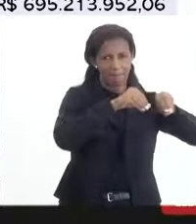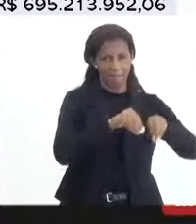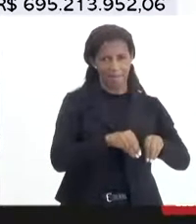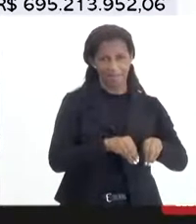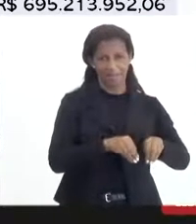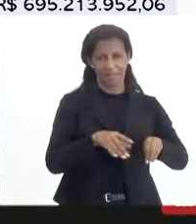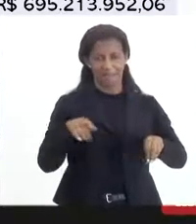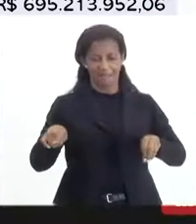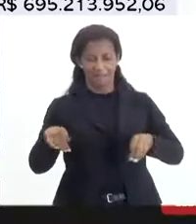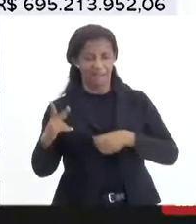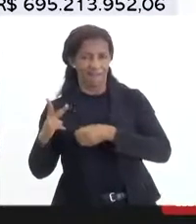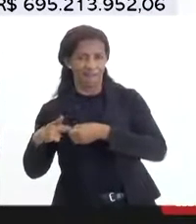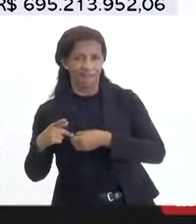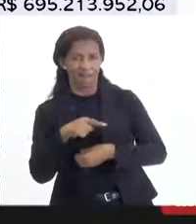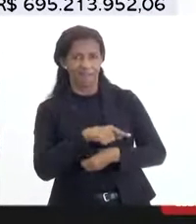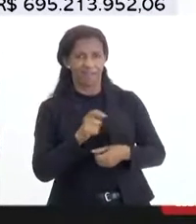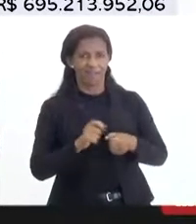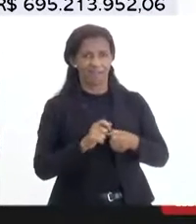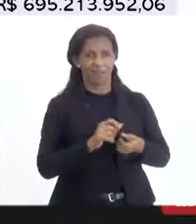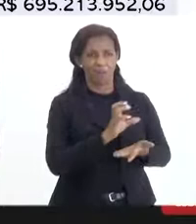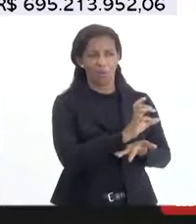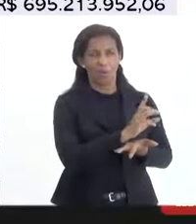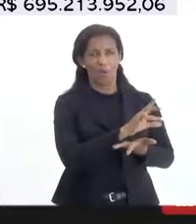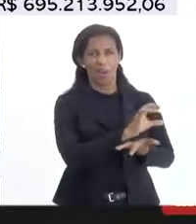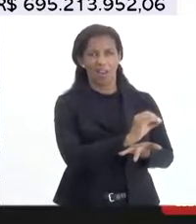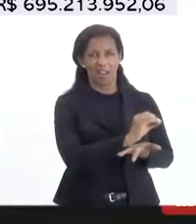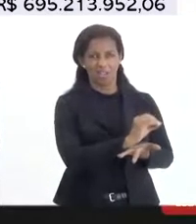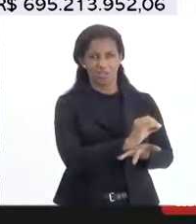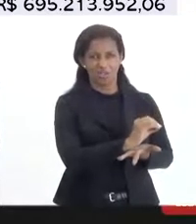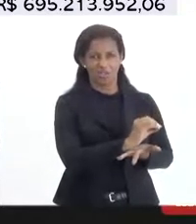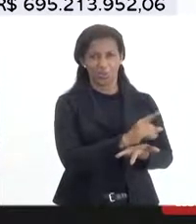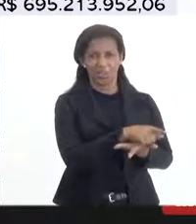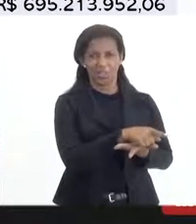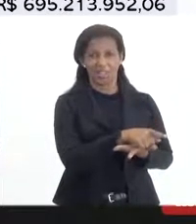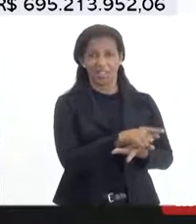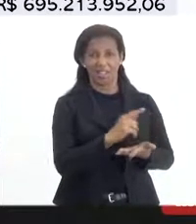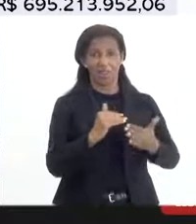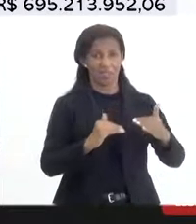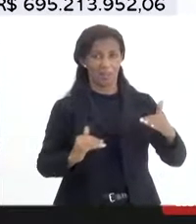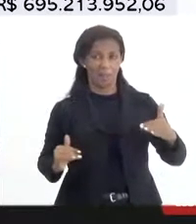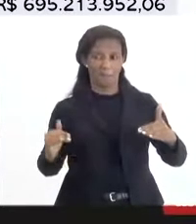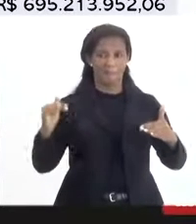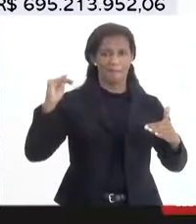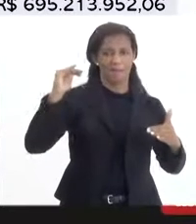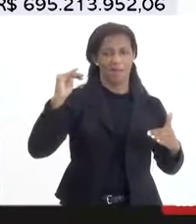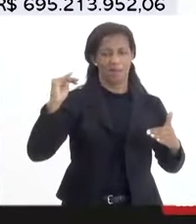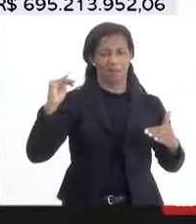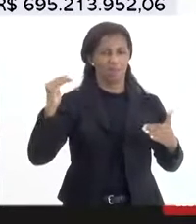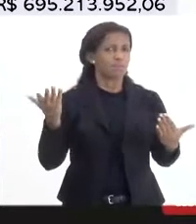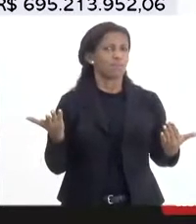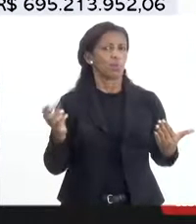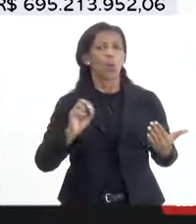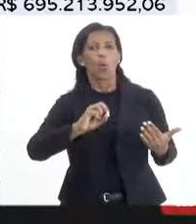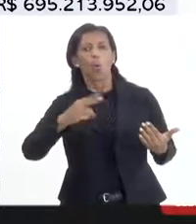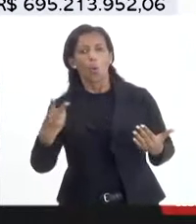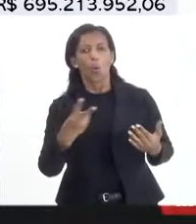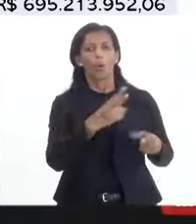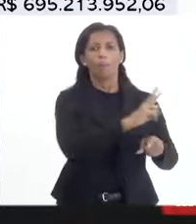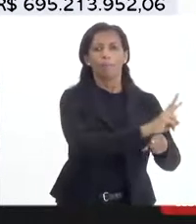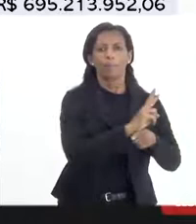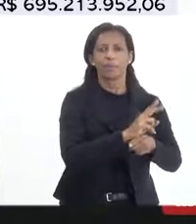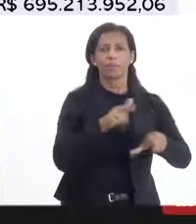do Lego sejam tomadas com crédito na empresa que está construindo o bem maior. Mas das duas, uma, ou a prestadora de